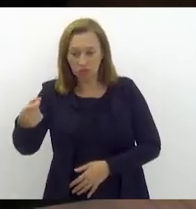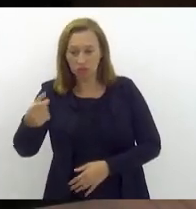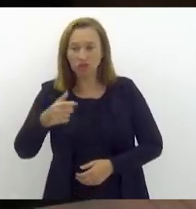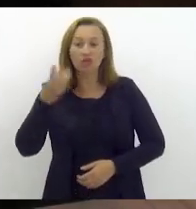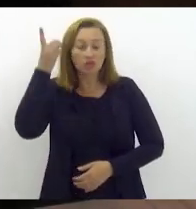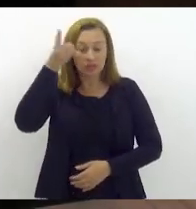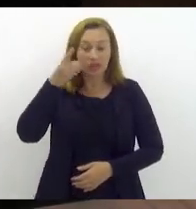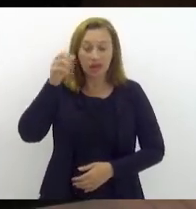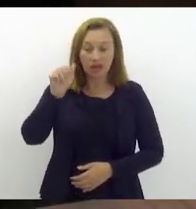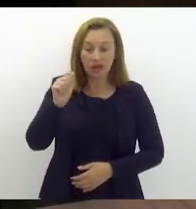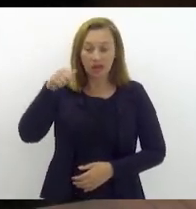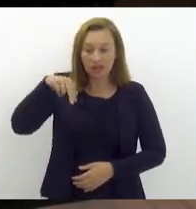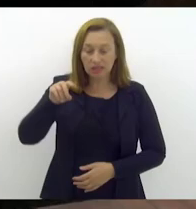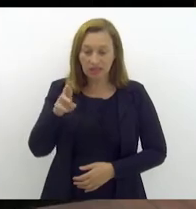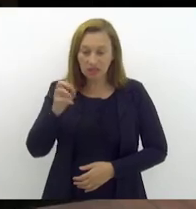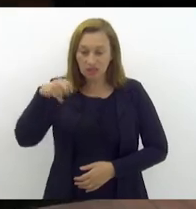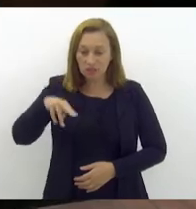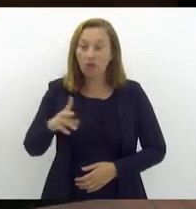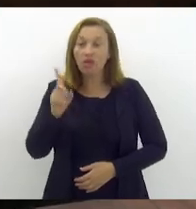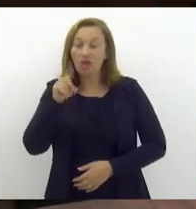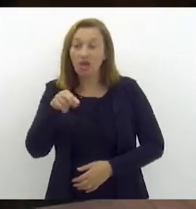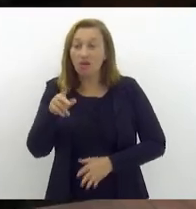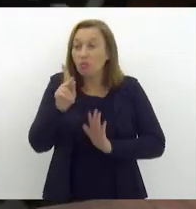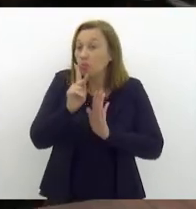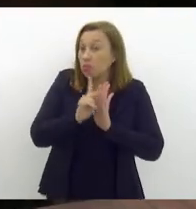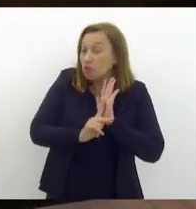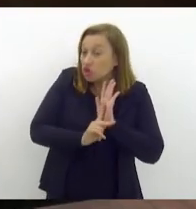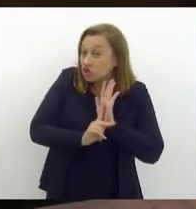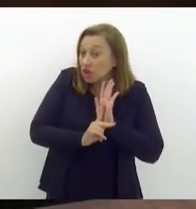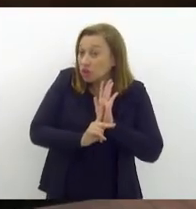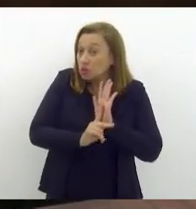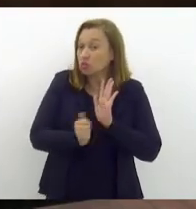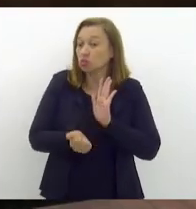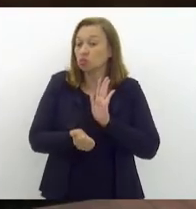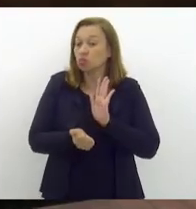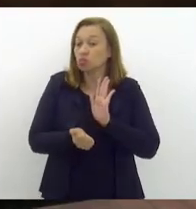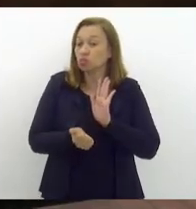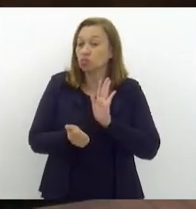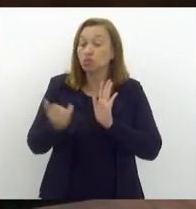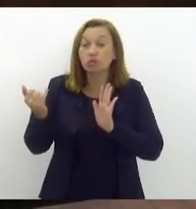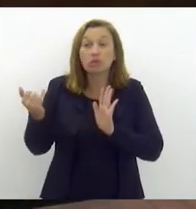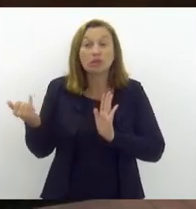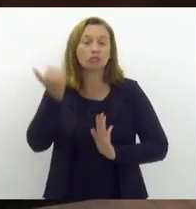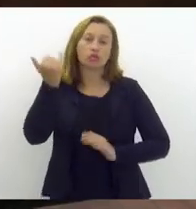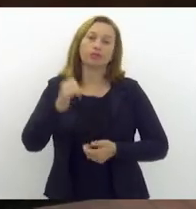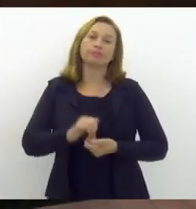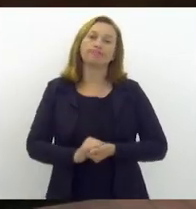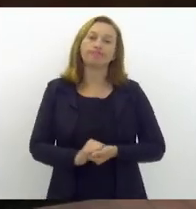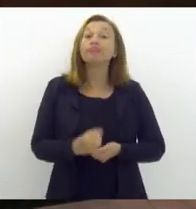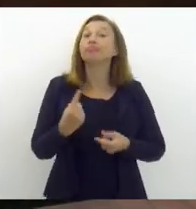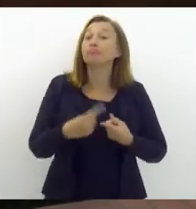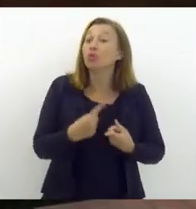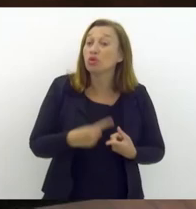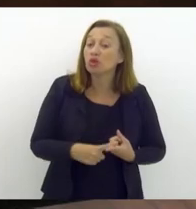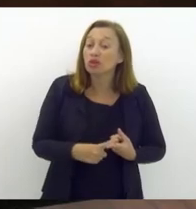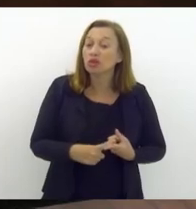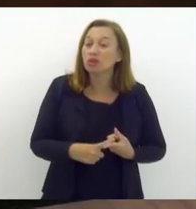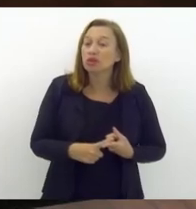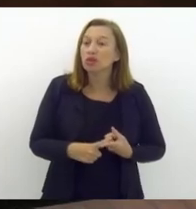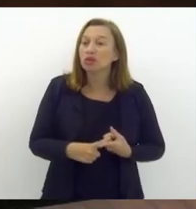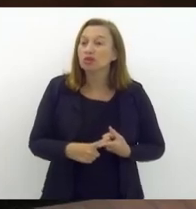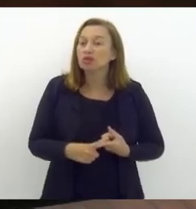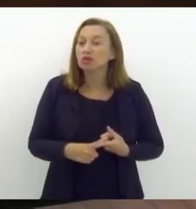Anderson Moraes, é um projeto extremamente meritório, porque o volume